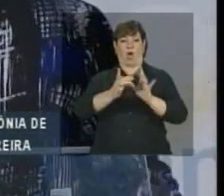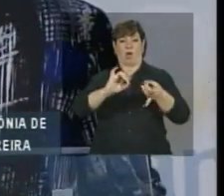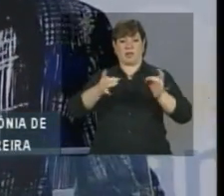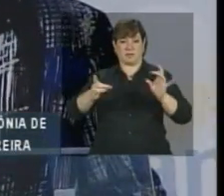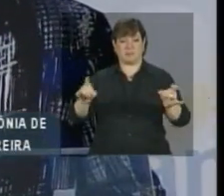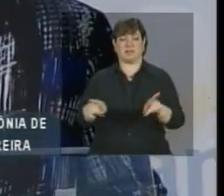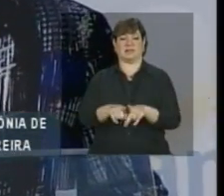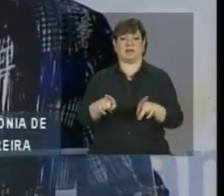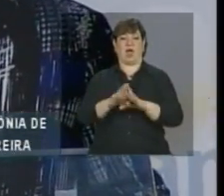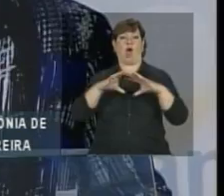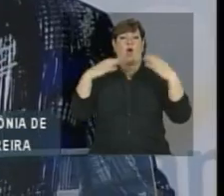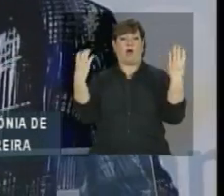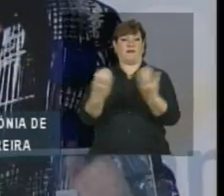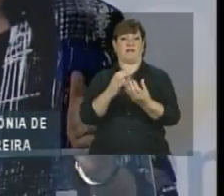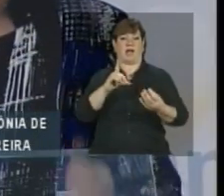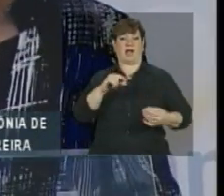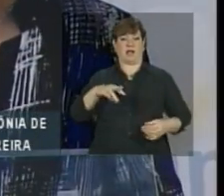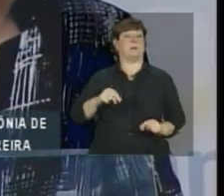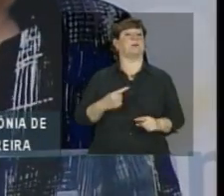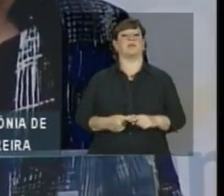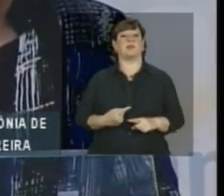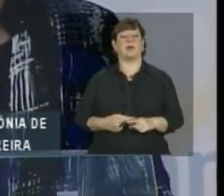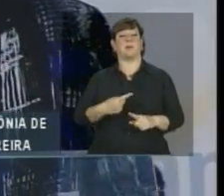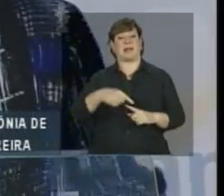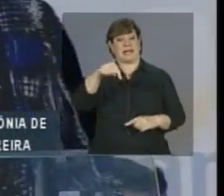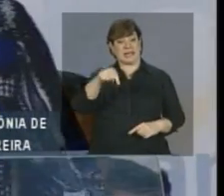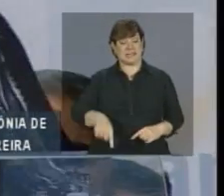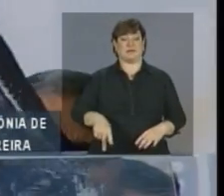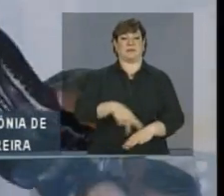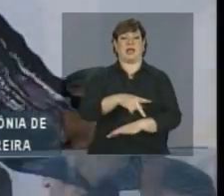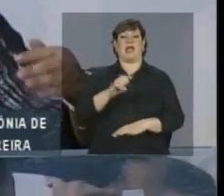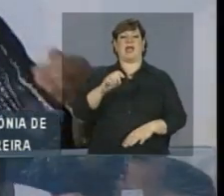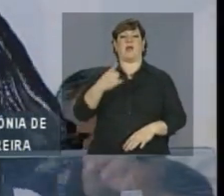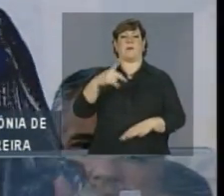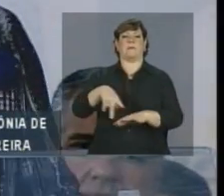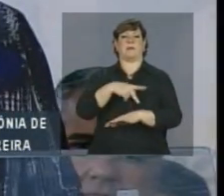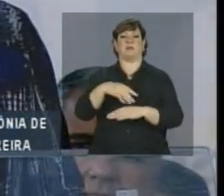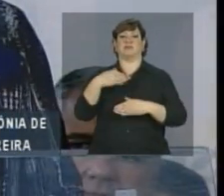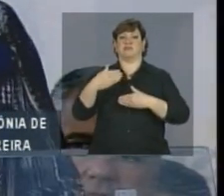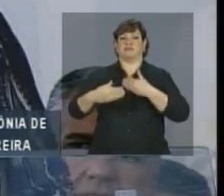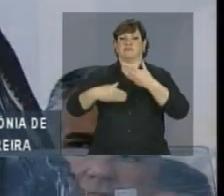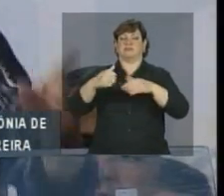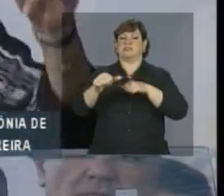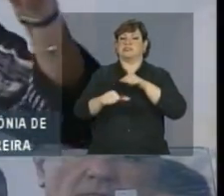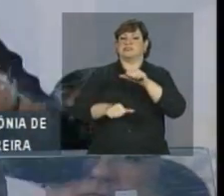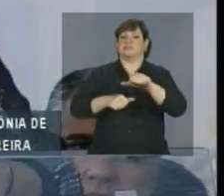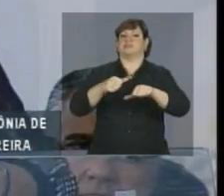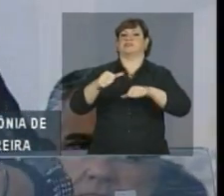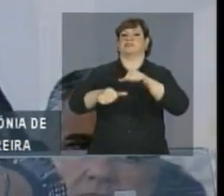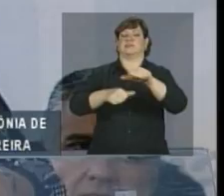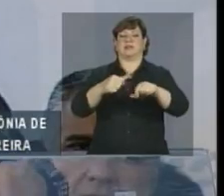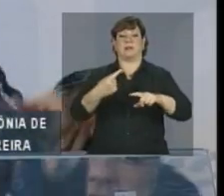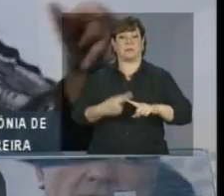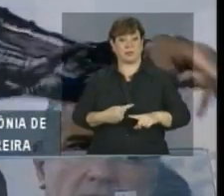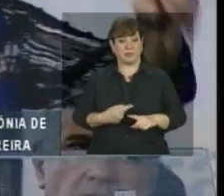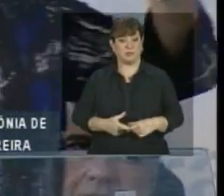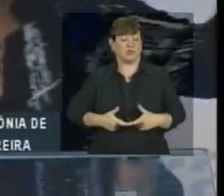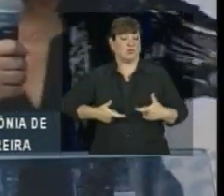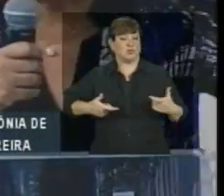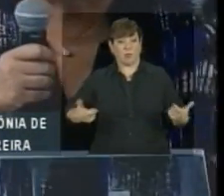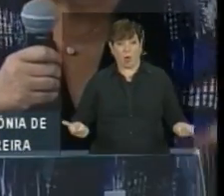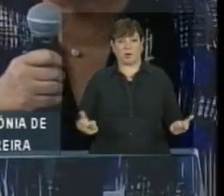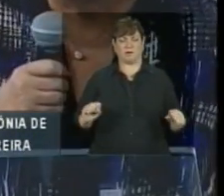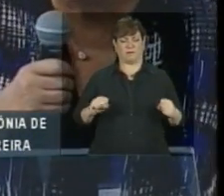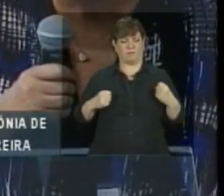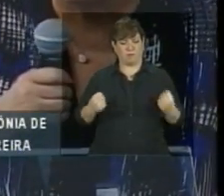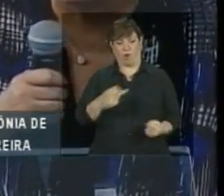melhor Conferência do Clima, porque esse país é um país que vem mudando, e vem mudando graças aos